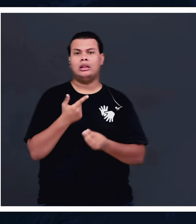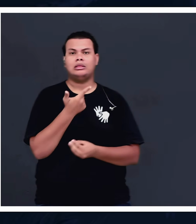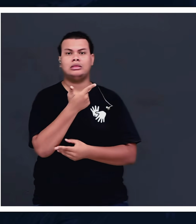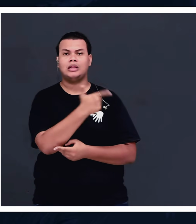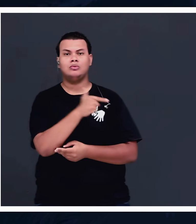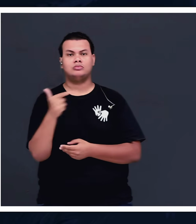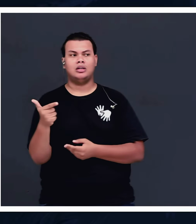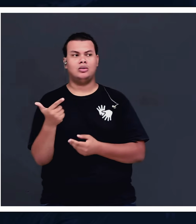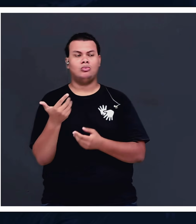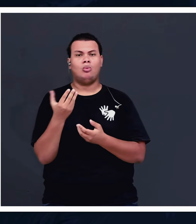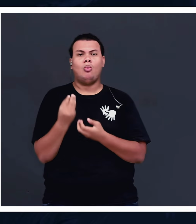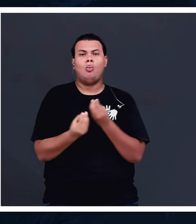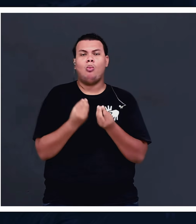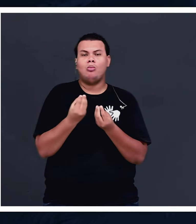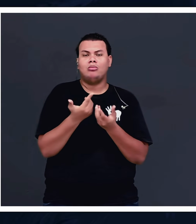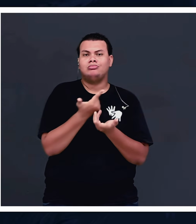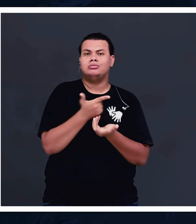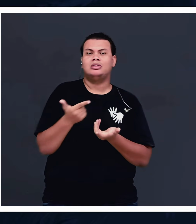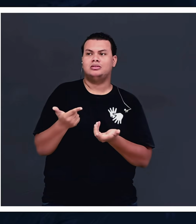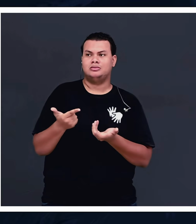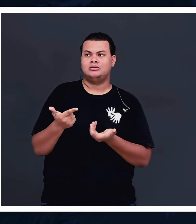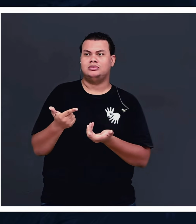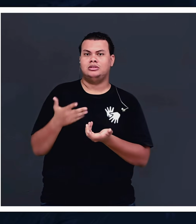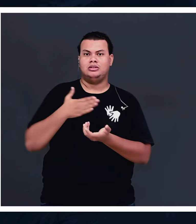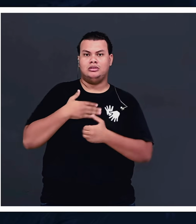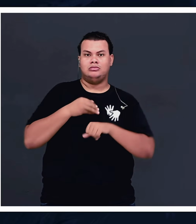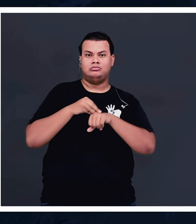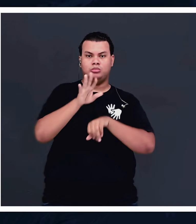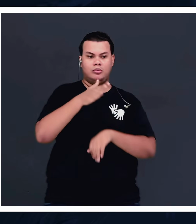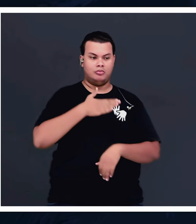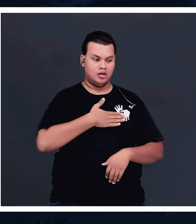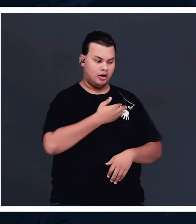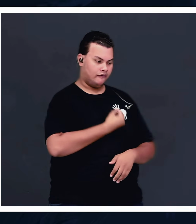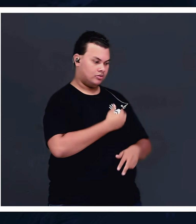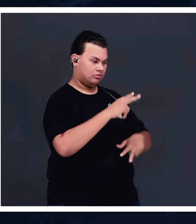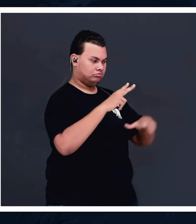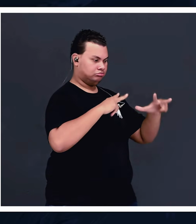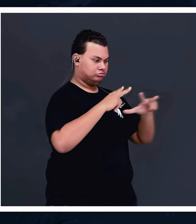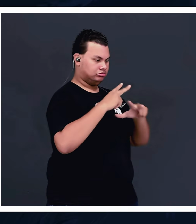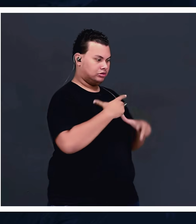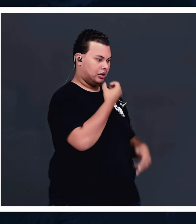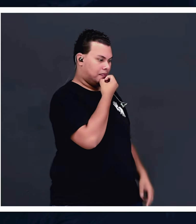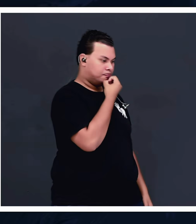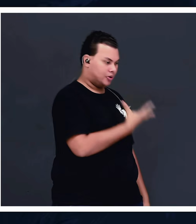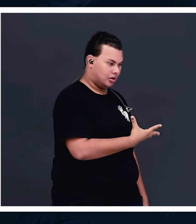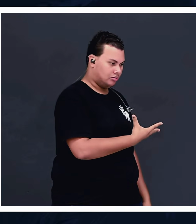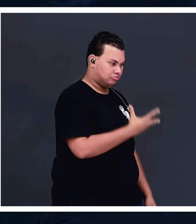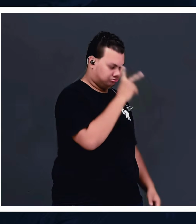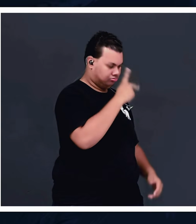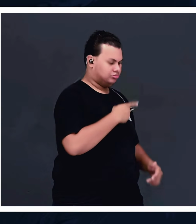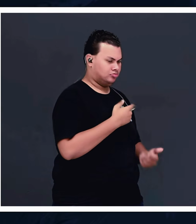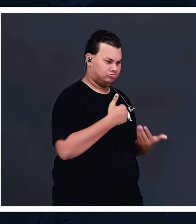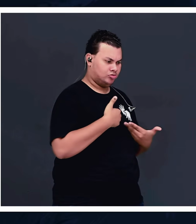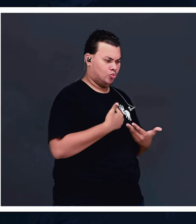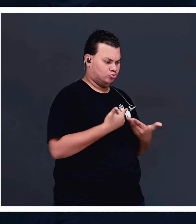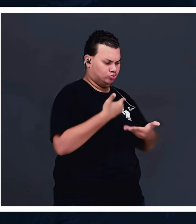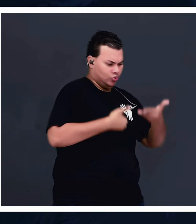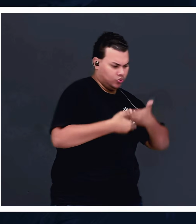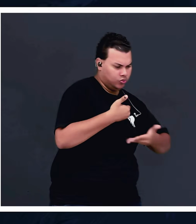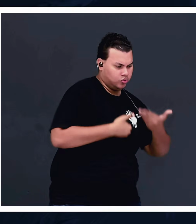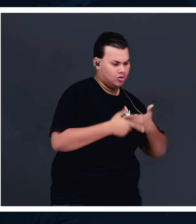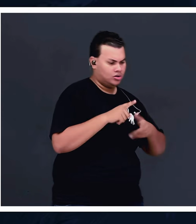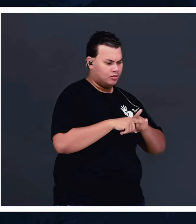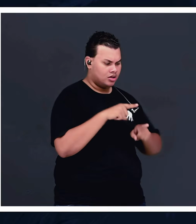você dizer que na sua vida pessoal você está muito bem, que você cuida das